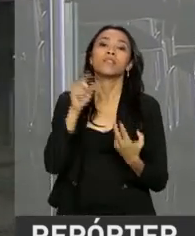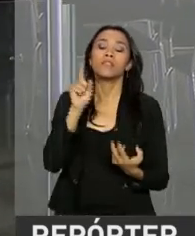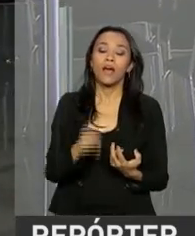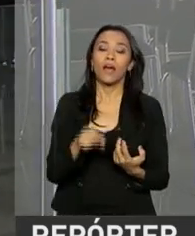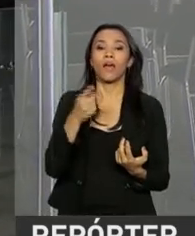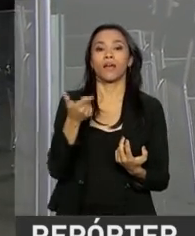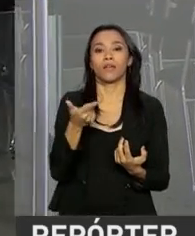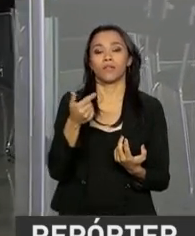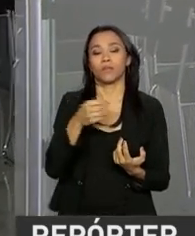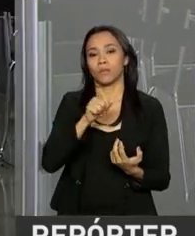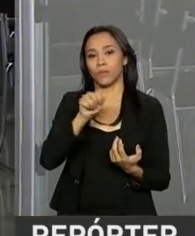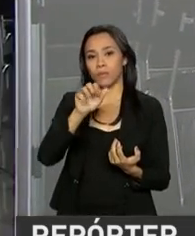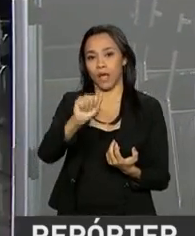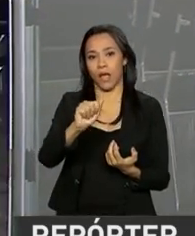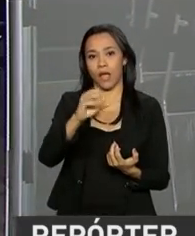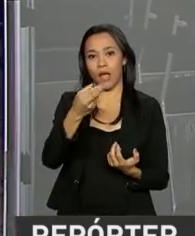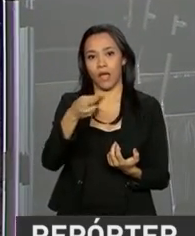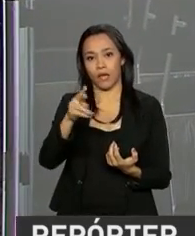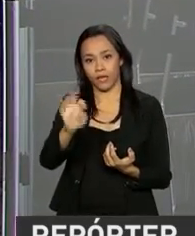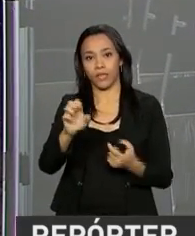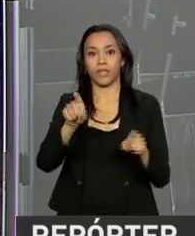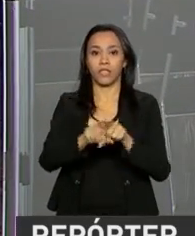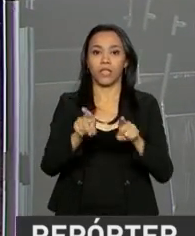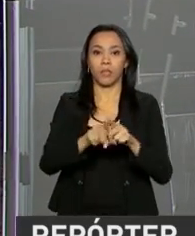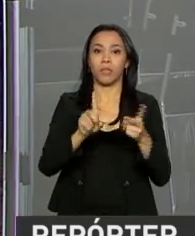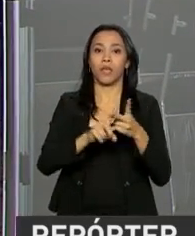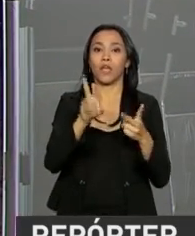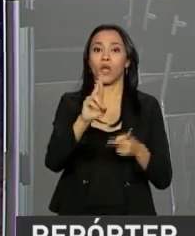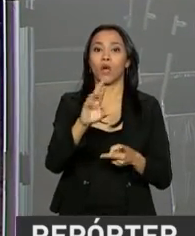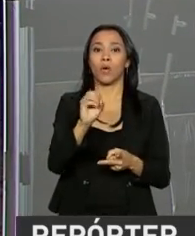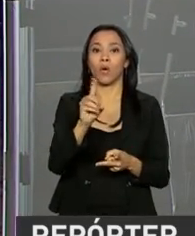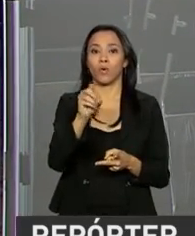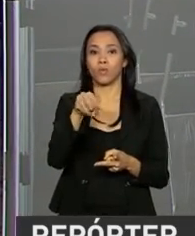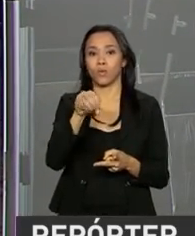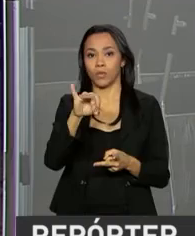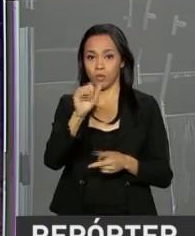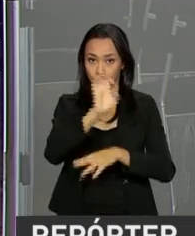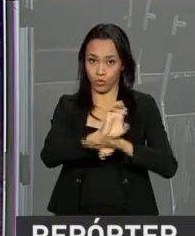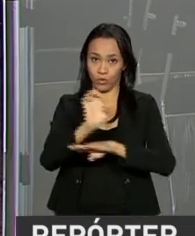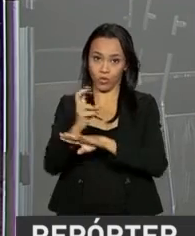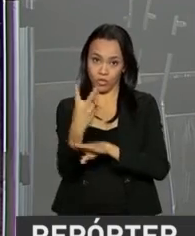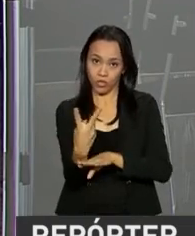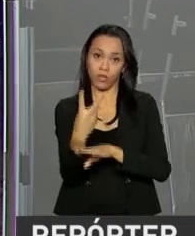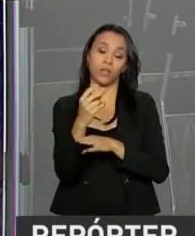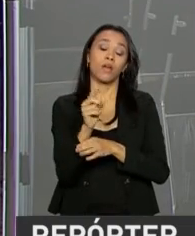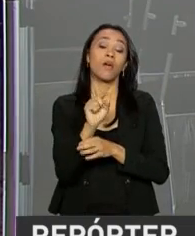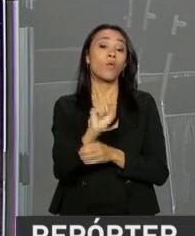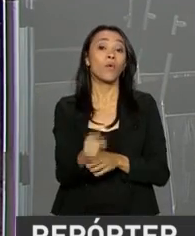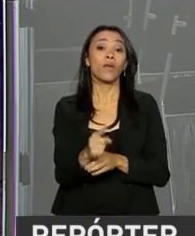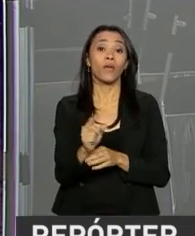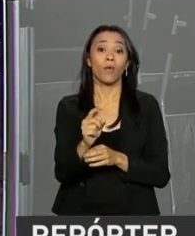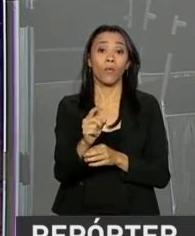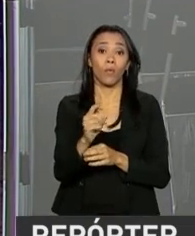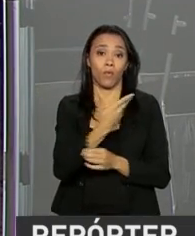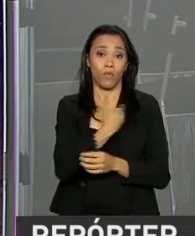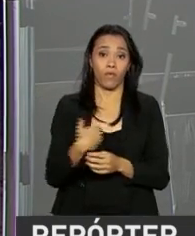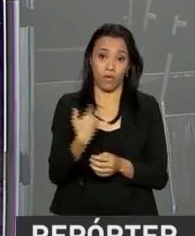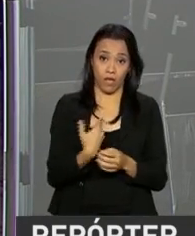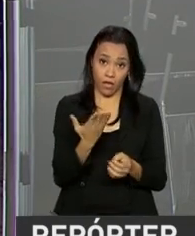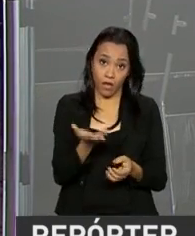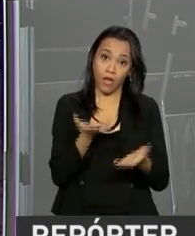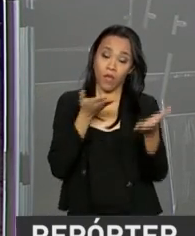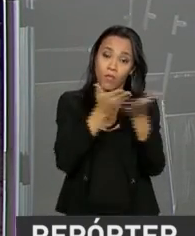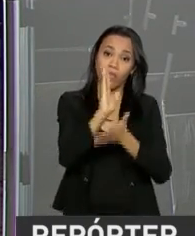acre e rondônia desde ontem esses encontros se intensificaram por que o governo quer aprovar as propostas